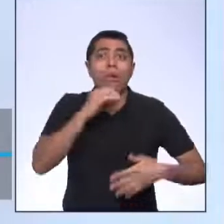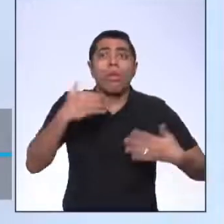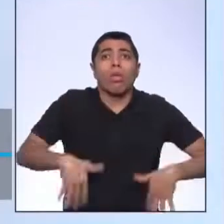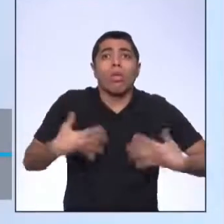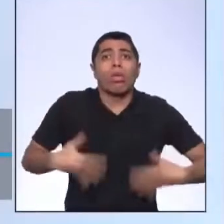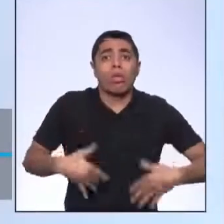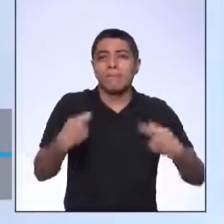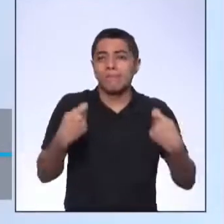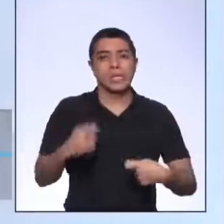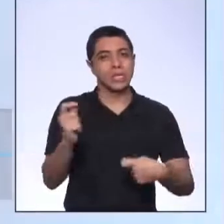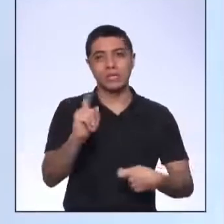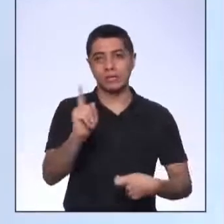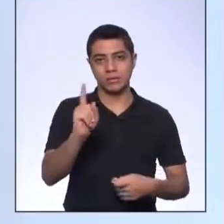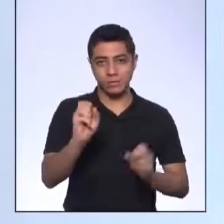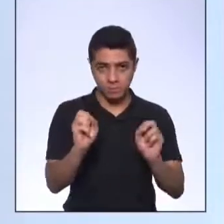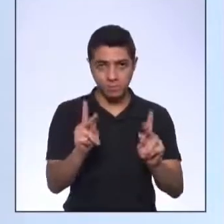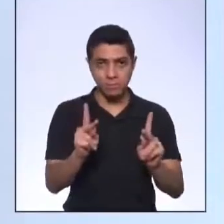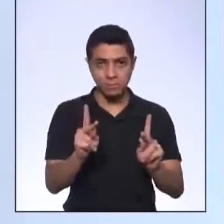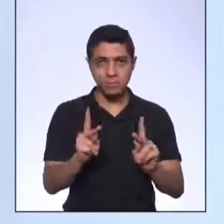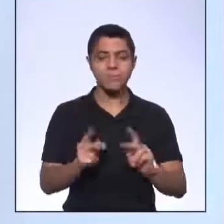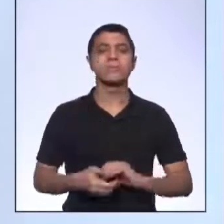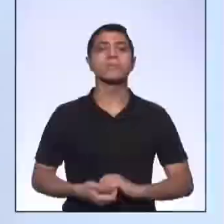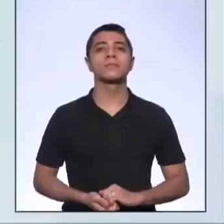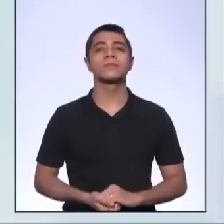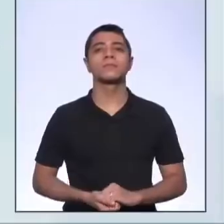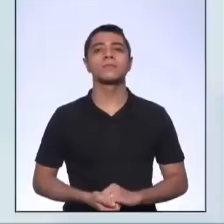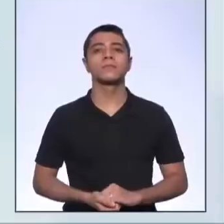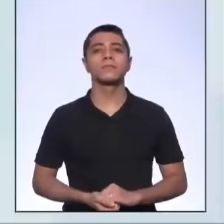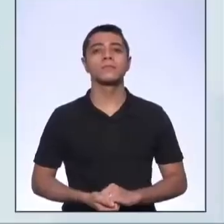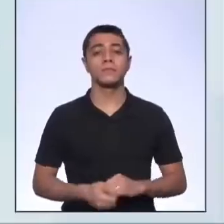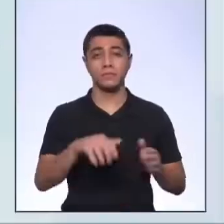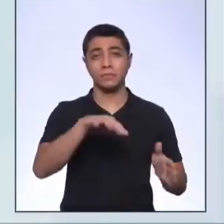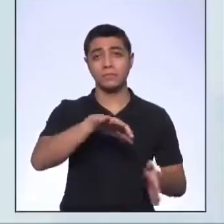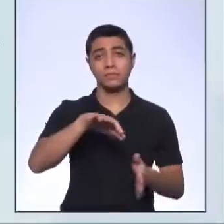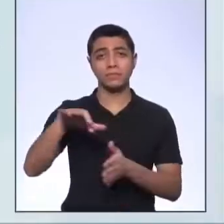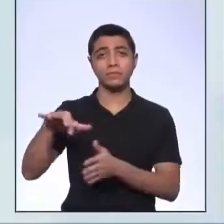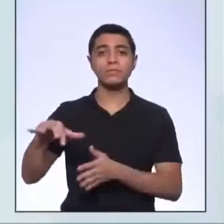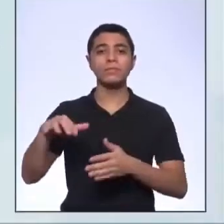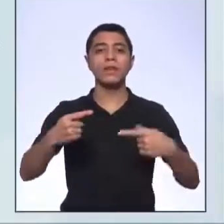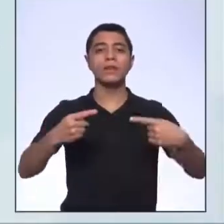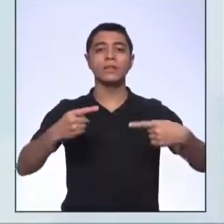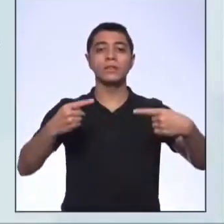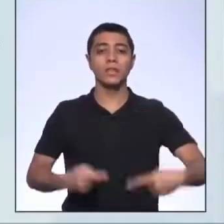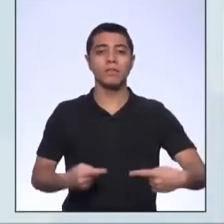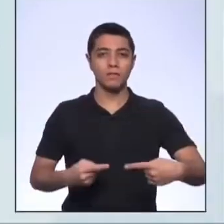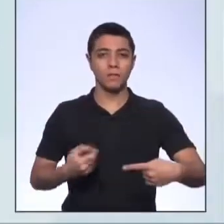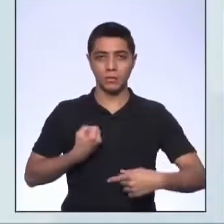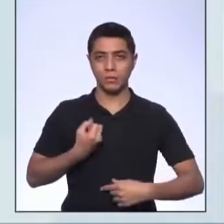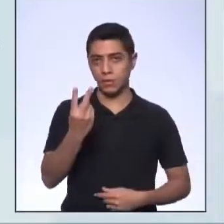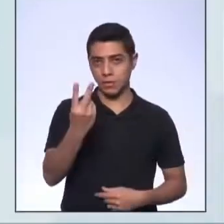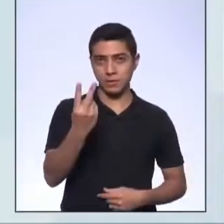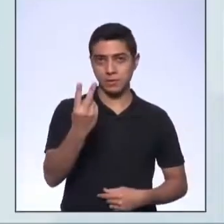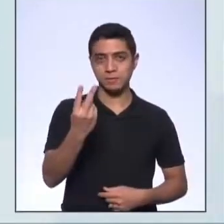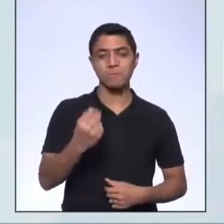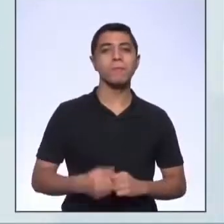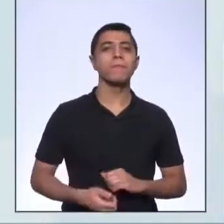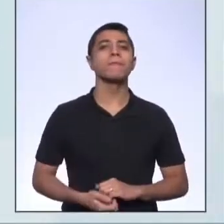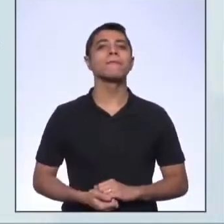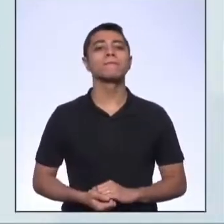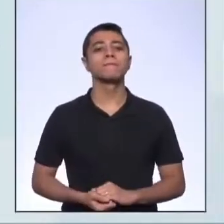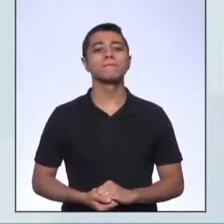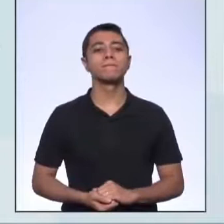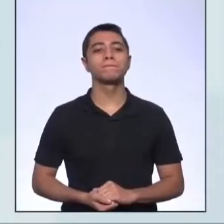bom olha só desafio dois aí né outro momento de reflexão nós vamos